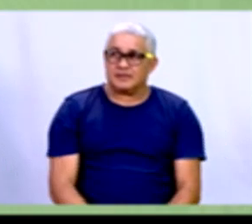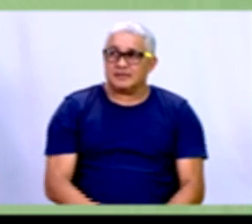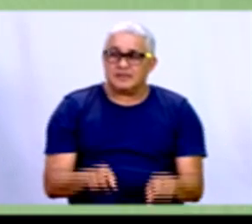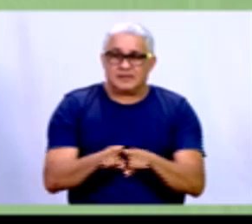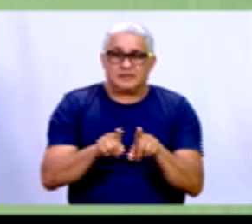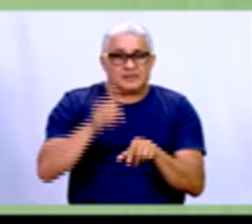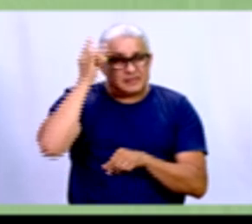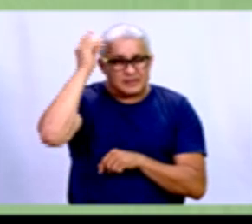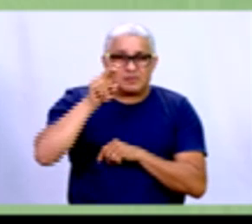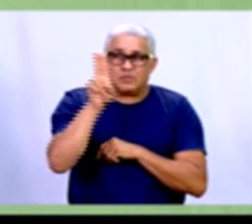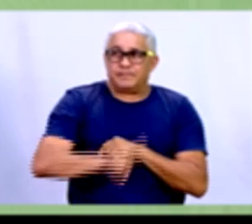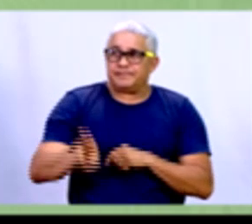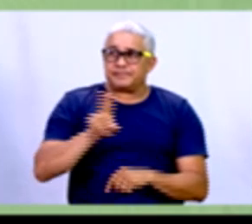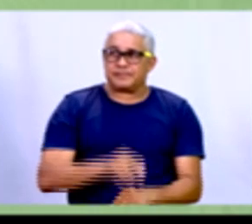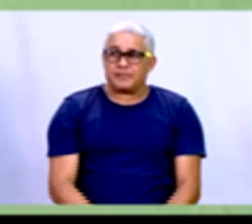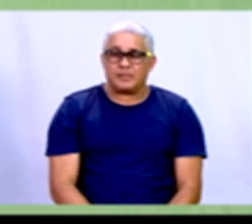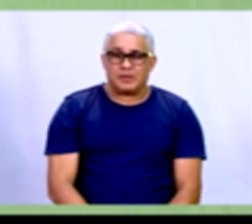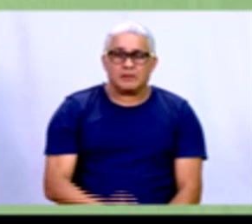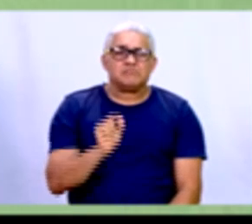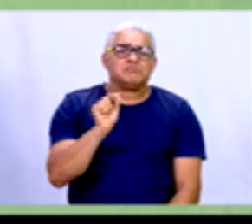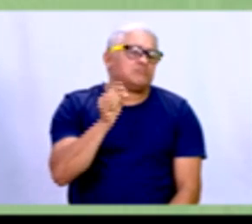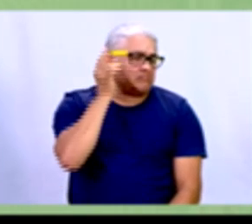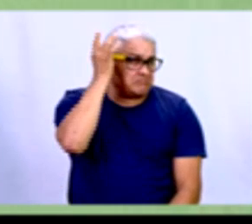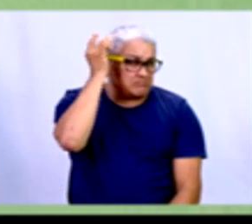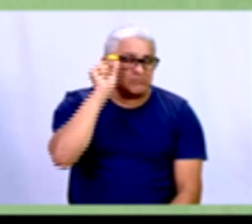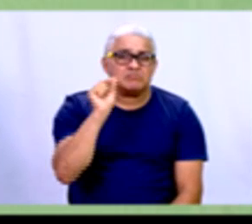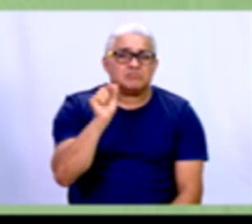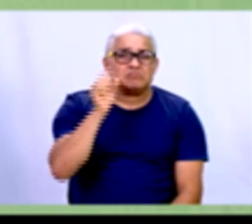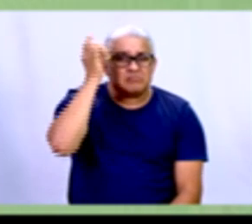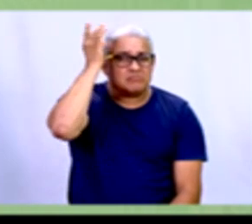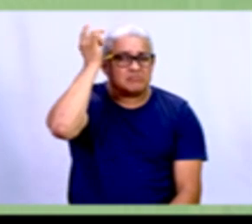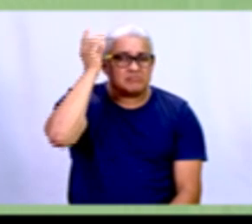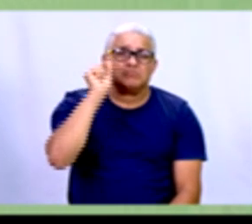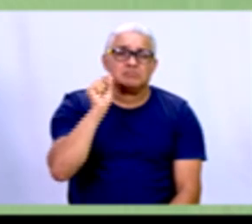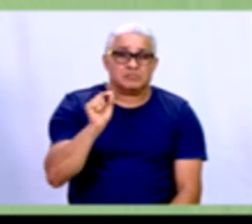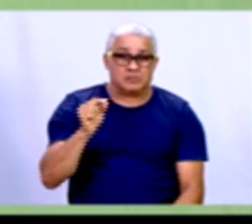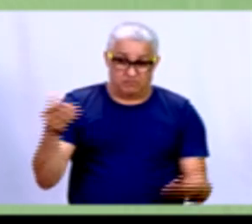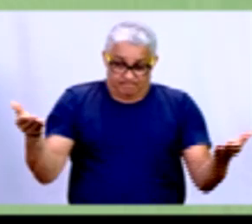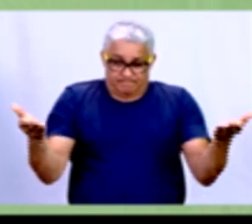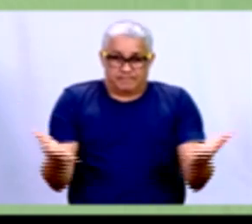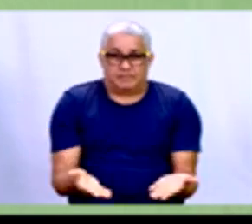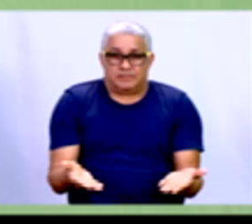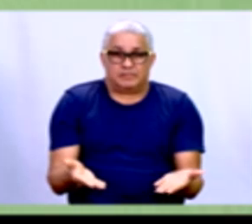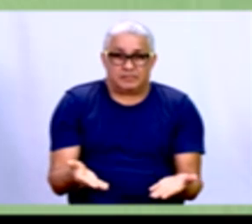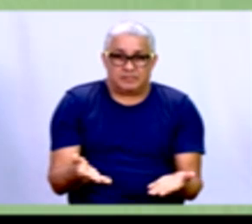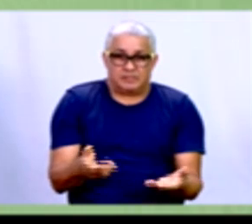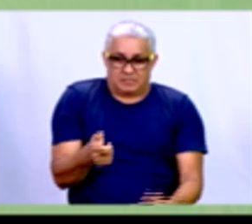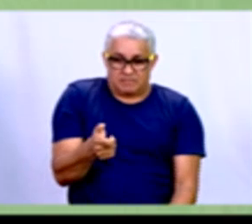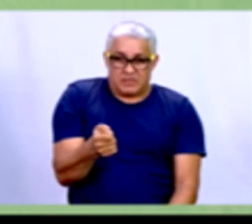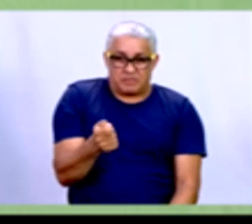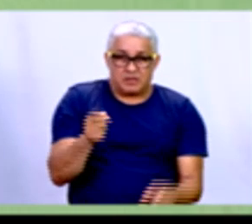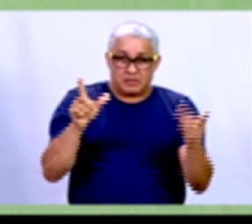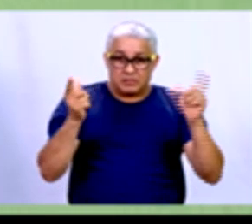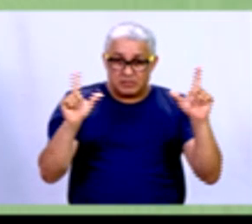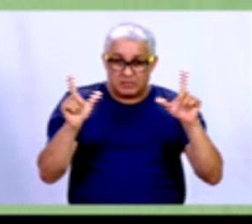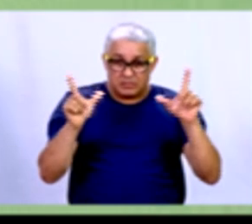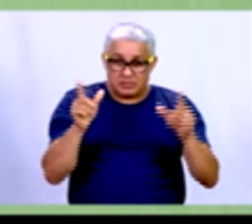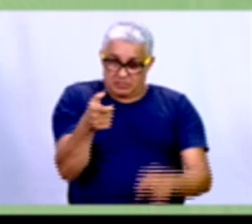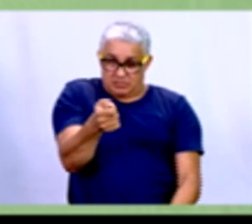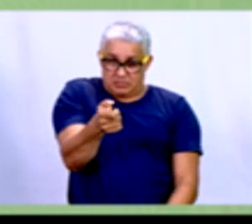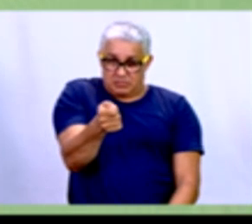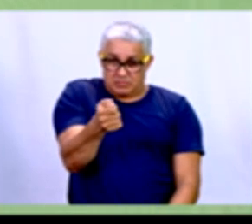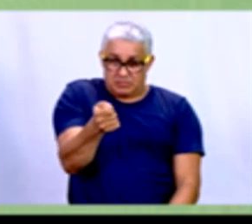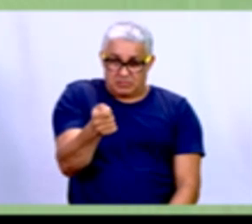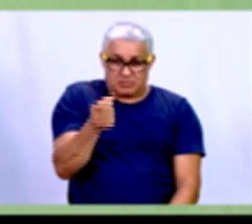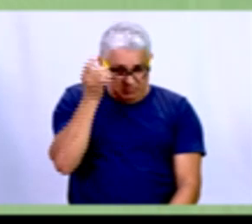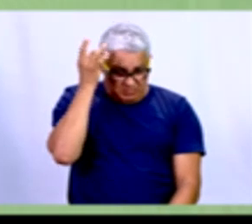Facilidade de uso. O que é fácil utilizar atualmente? Controle remoto de televisão é fácil de